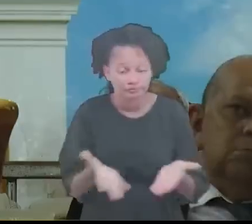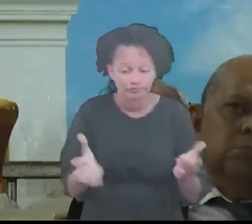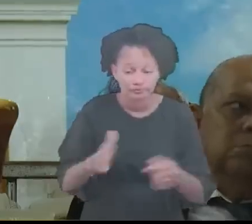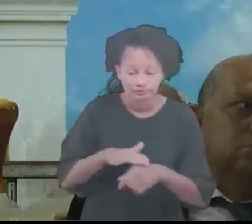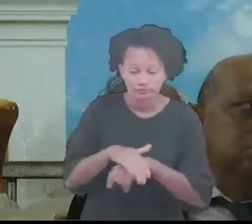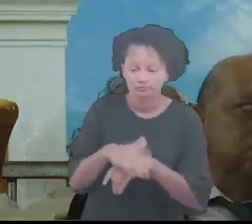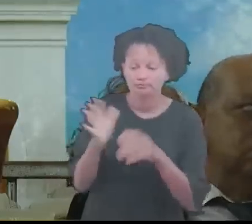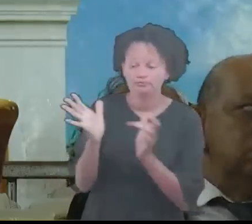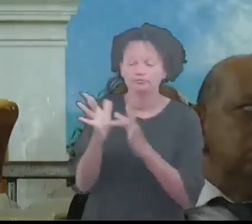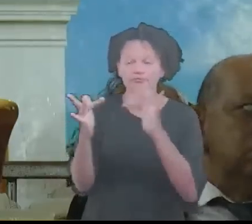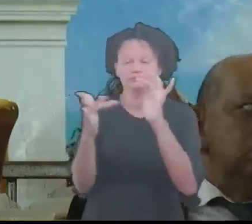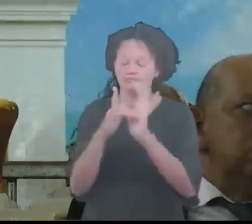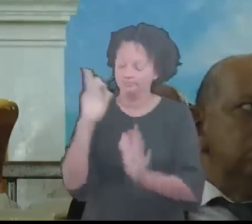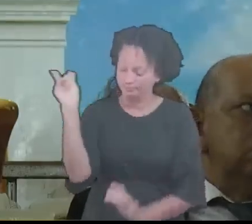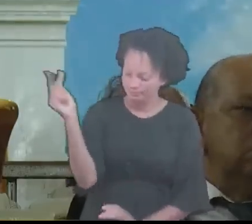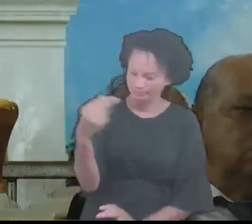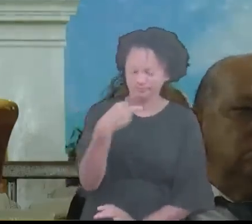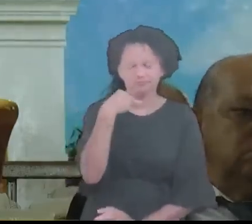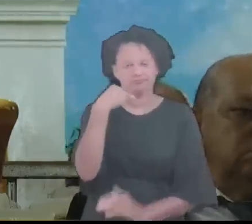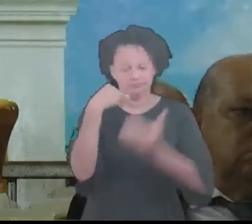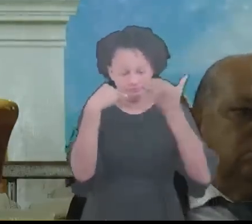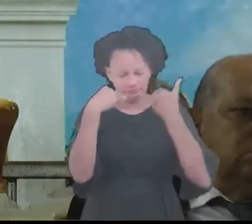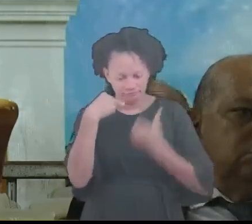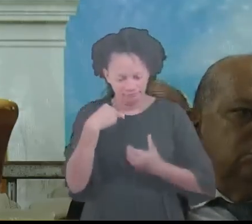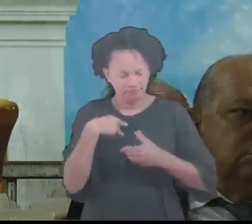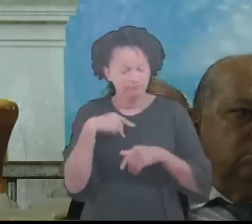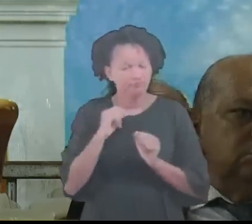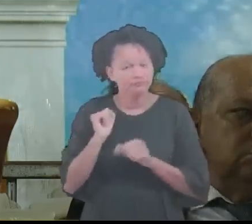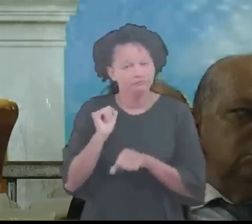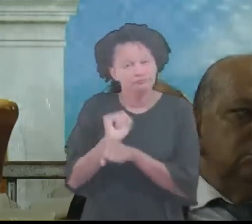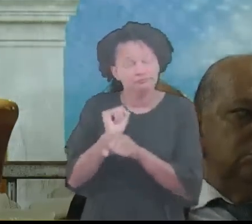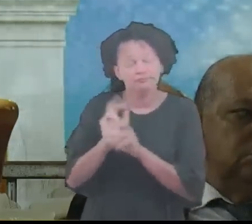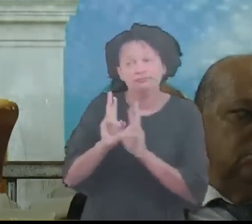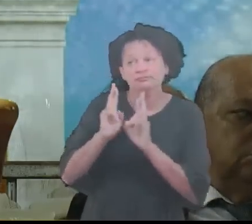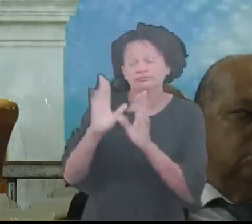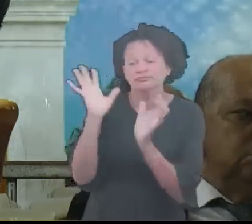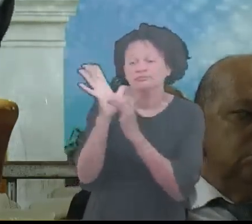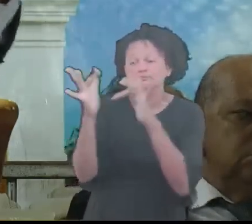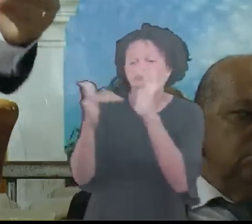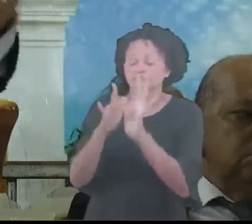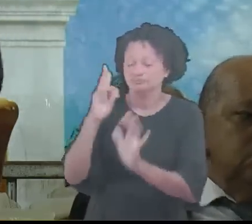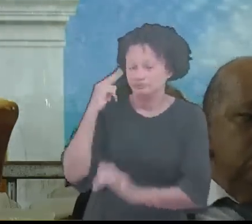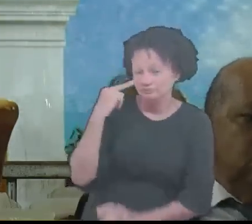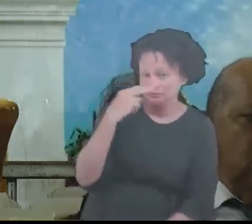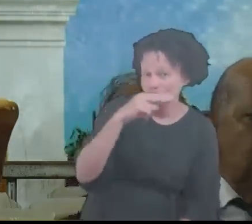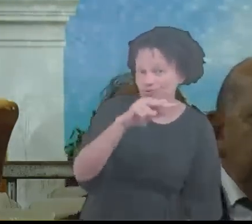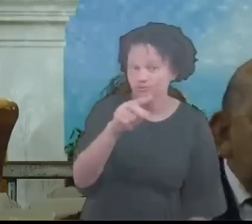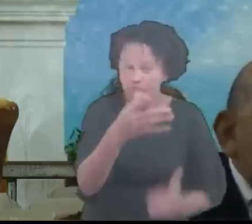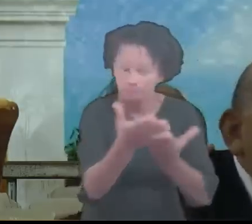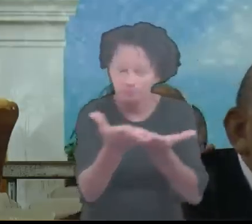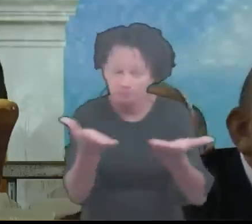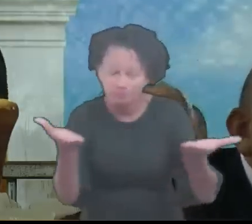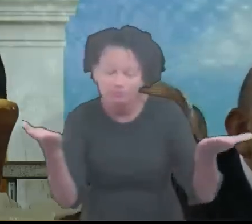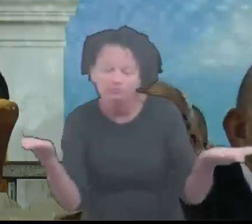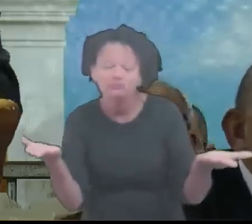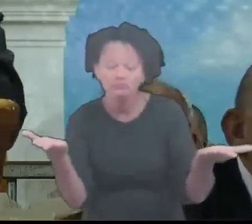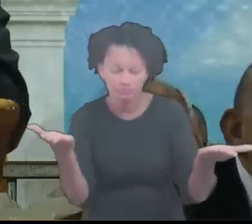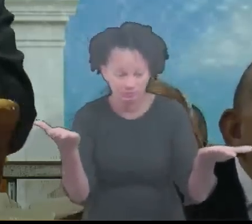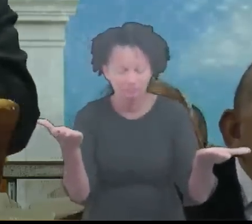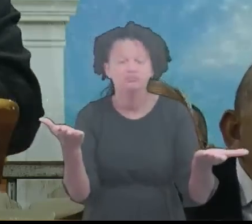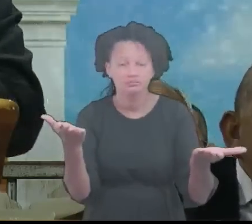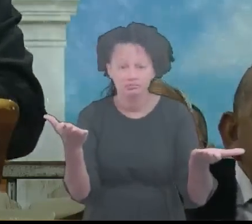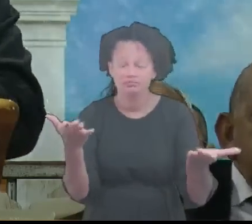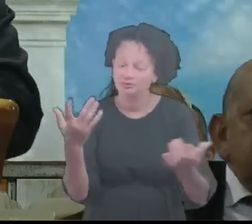Jesus olhe para mim. Eu espero nesta noite que Jesus olhe para vocês. E ele